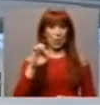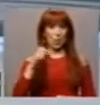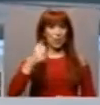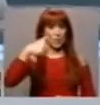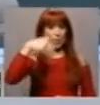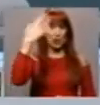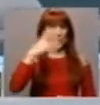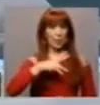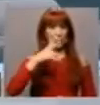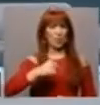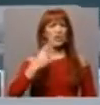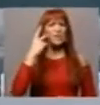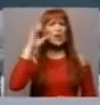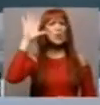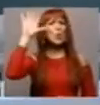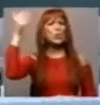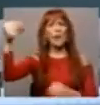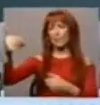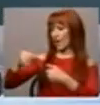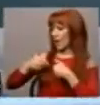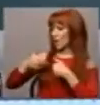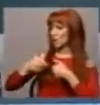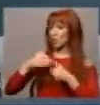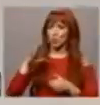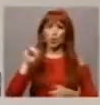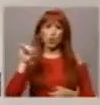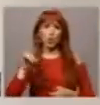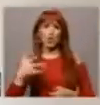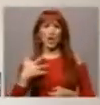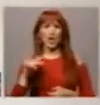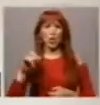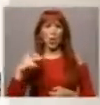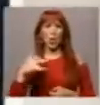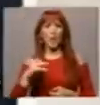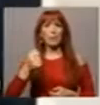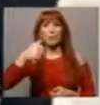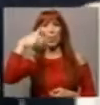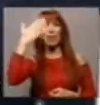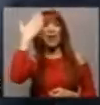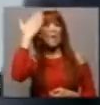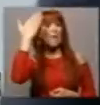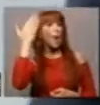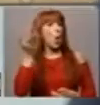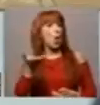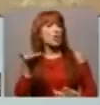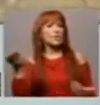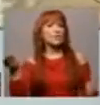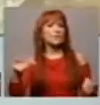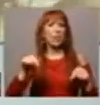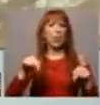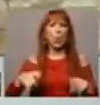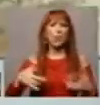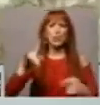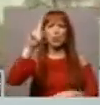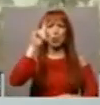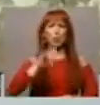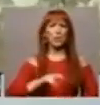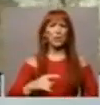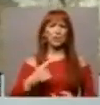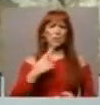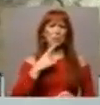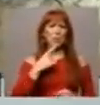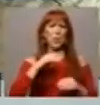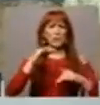dia Portugal. Vamos ver o tempo que faz com o meteorologista José Duarte. Olá, José Duarte, bom dia. Previsões para hoje? Para hoje, um dia com